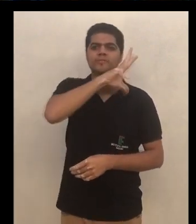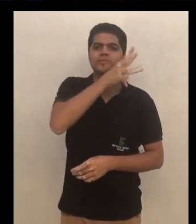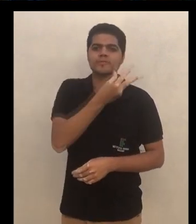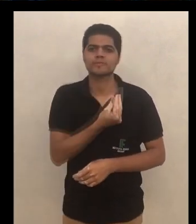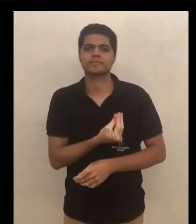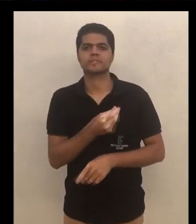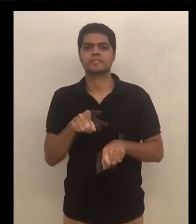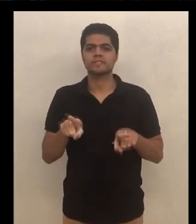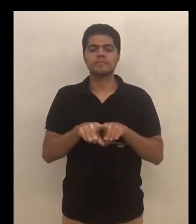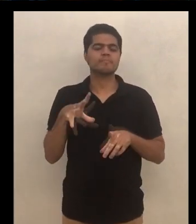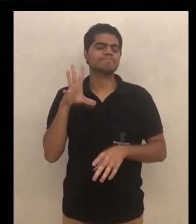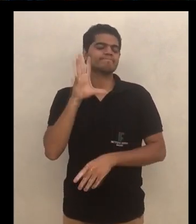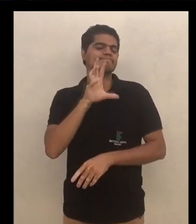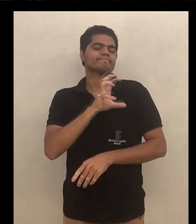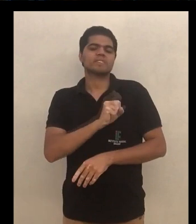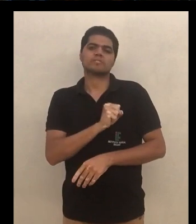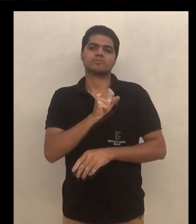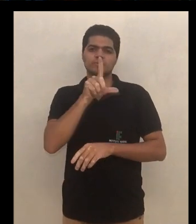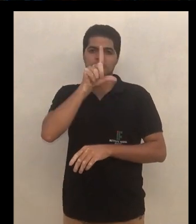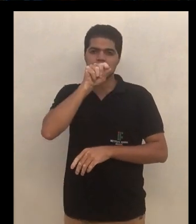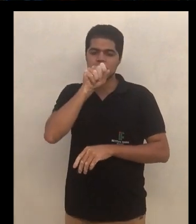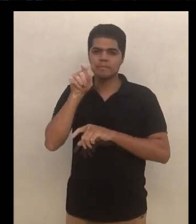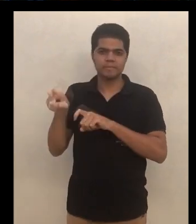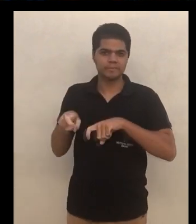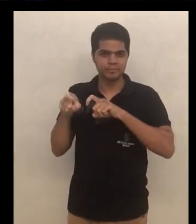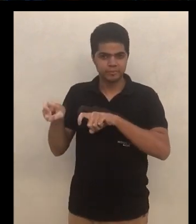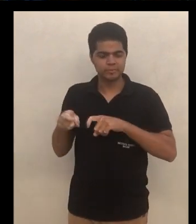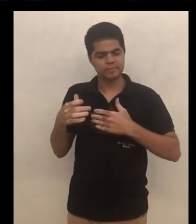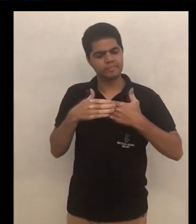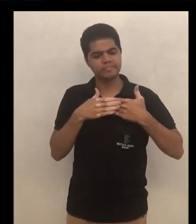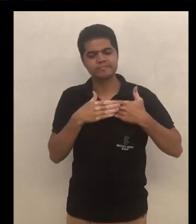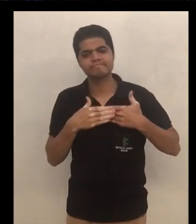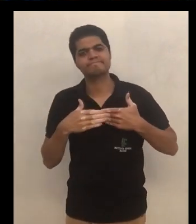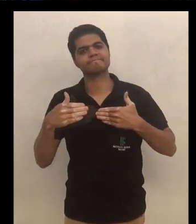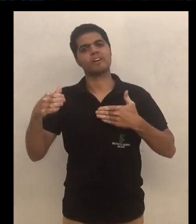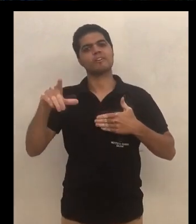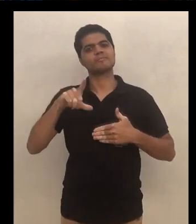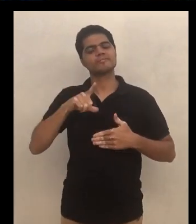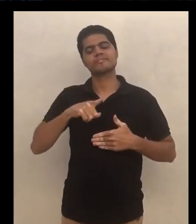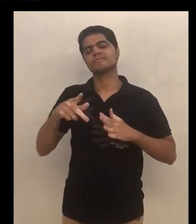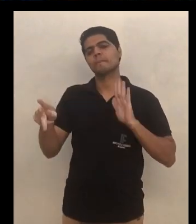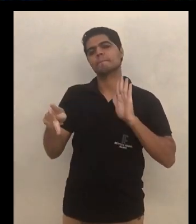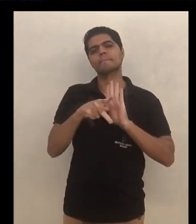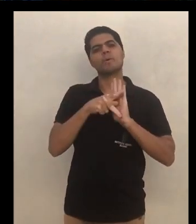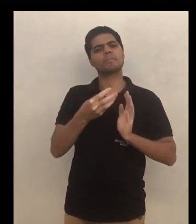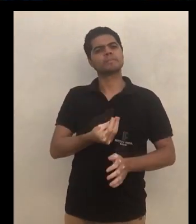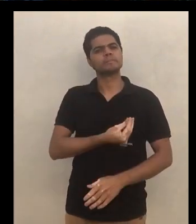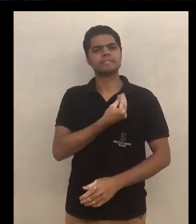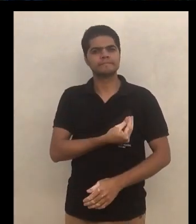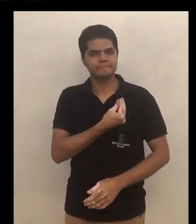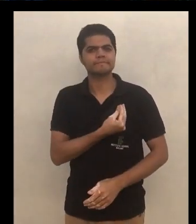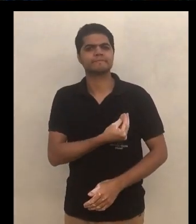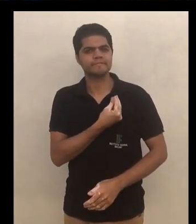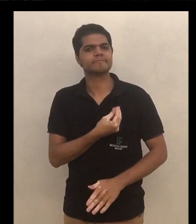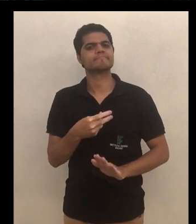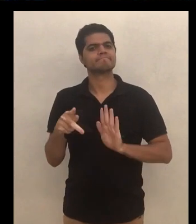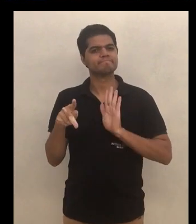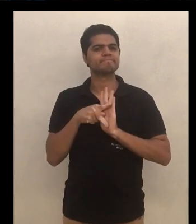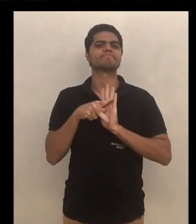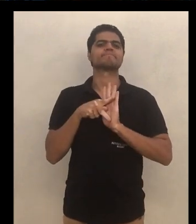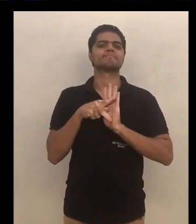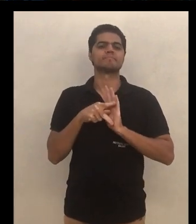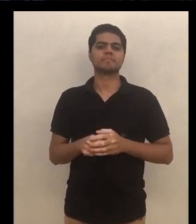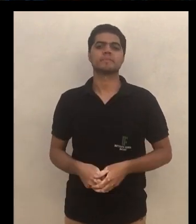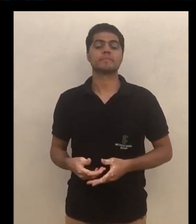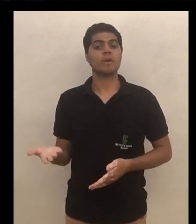zootecnia, me apaixonei pela avicultura. Desde então, a avicultura ela faz parte da minha história, da minha